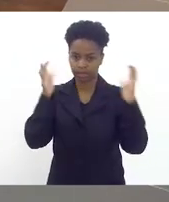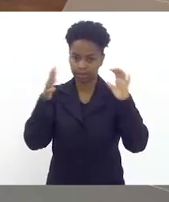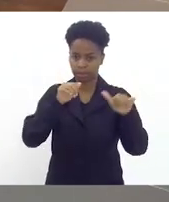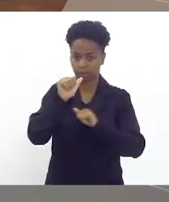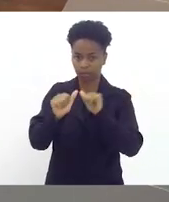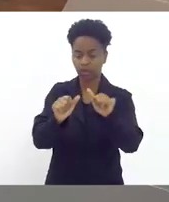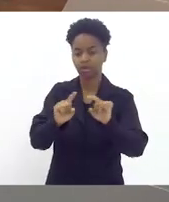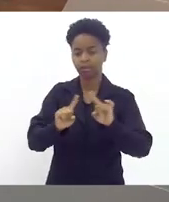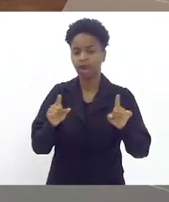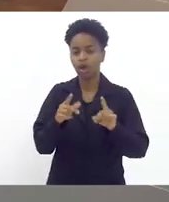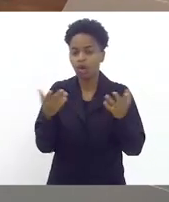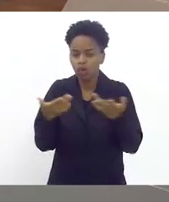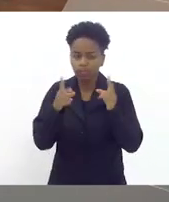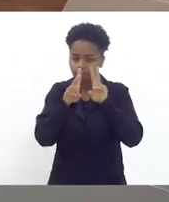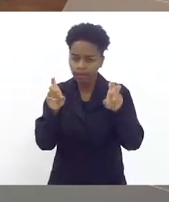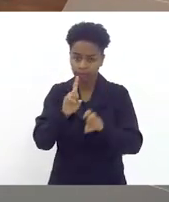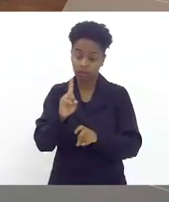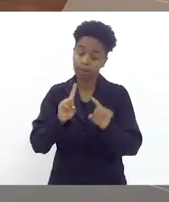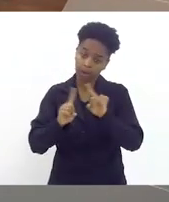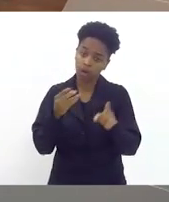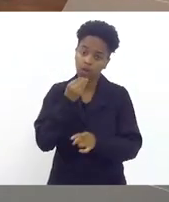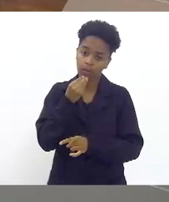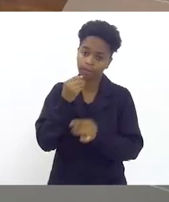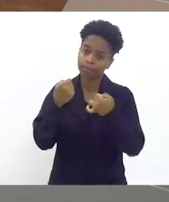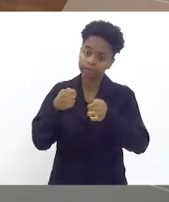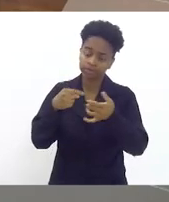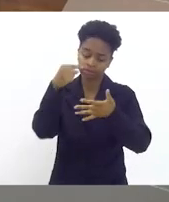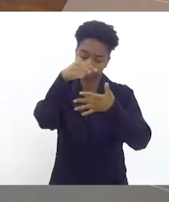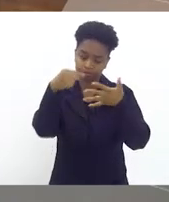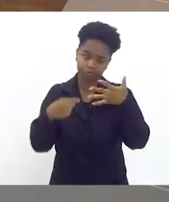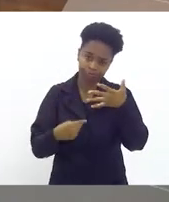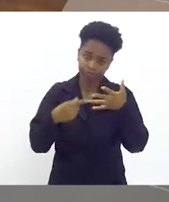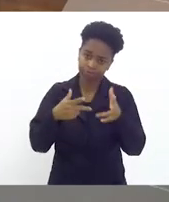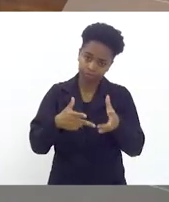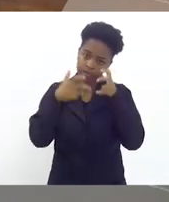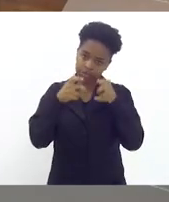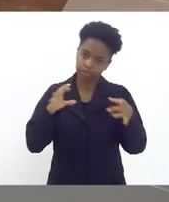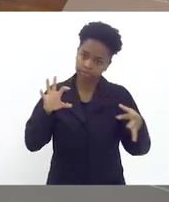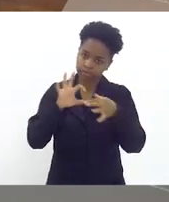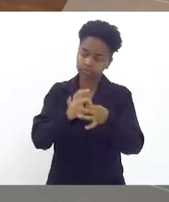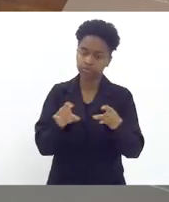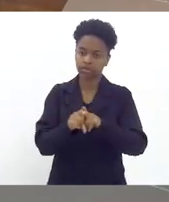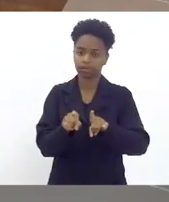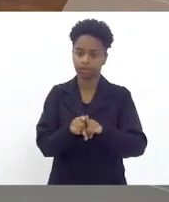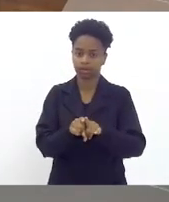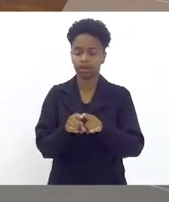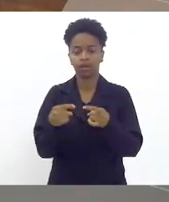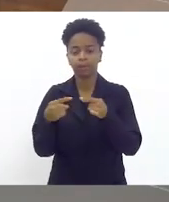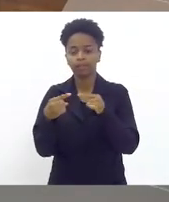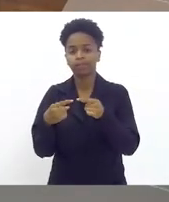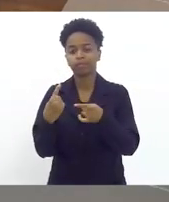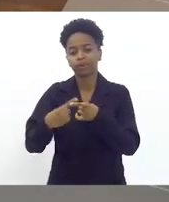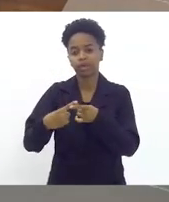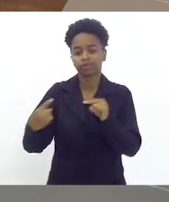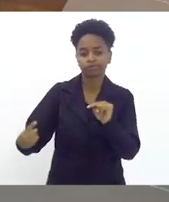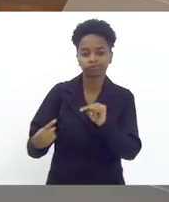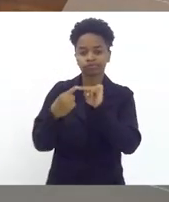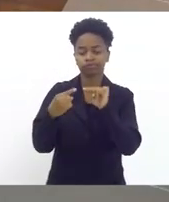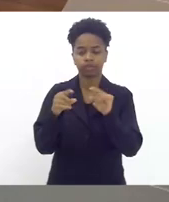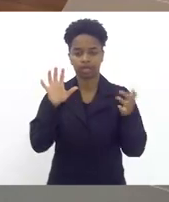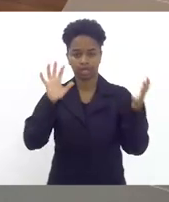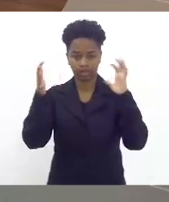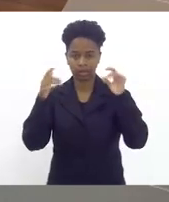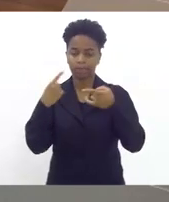tema hoje mas claro que a recomposição ambiental dialoga com a questão climática a gente está falando de absorver carbono